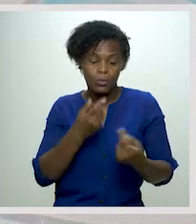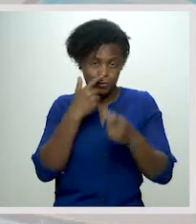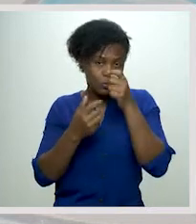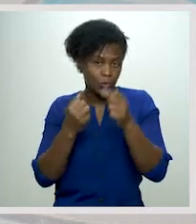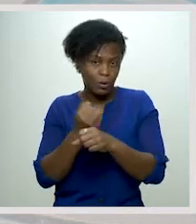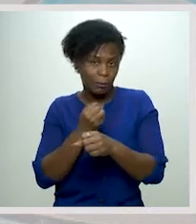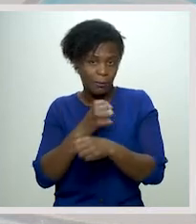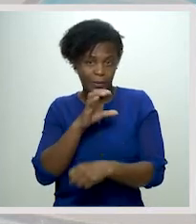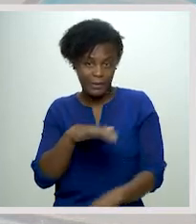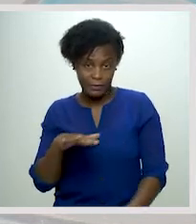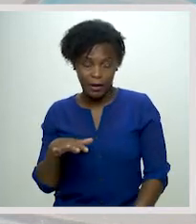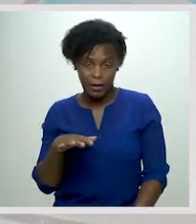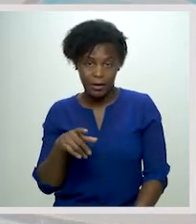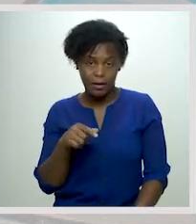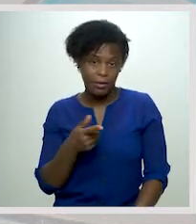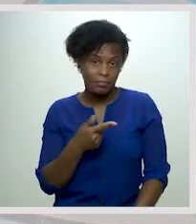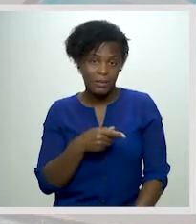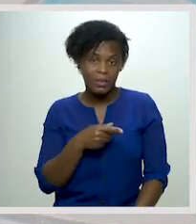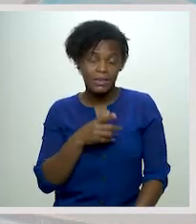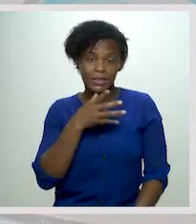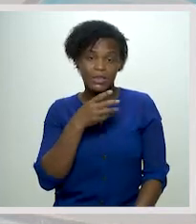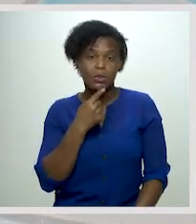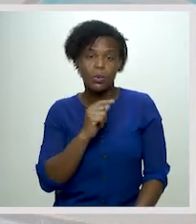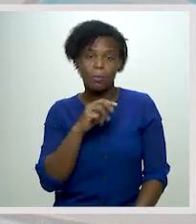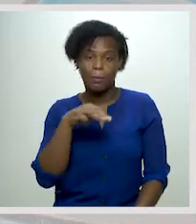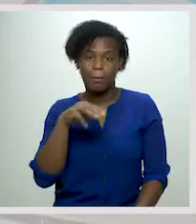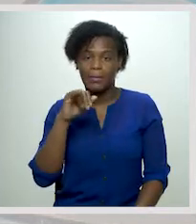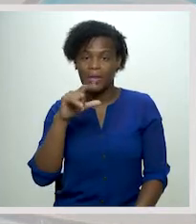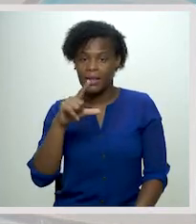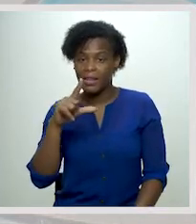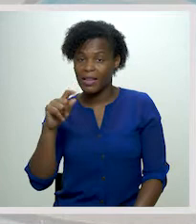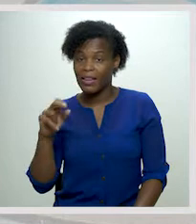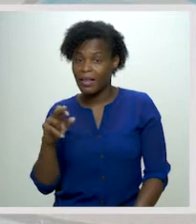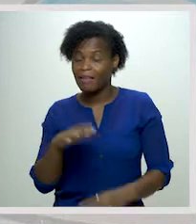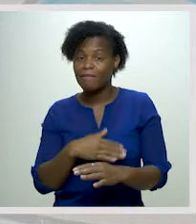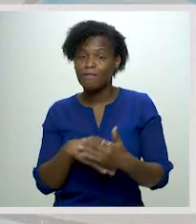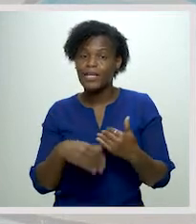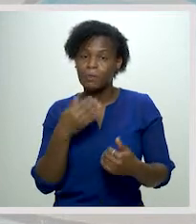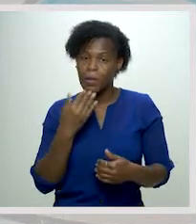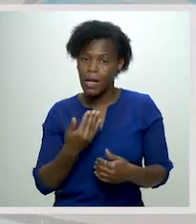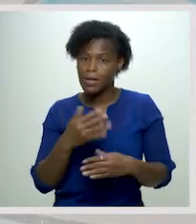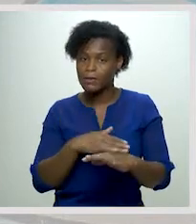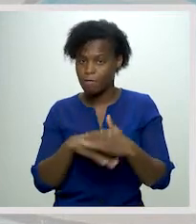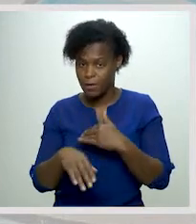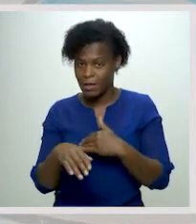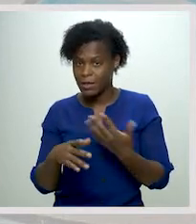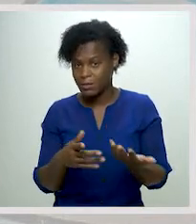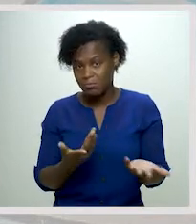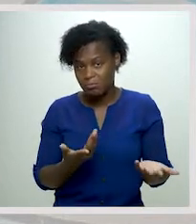dos cientistas, neste caso que é o Miller, fez uma